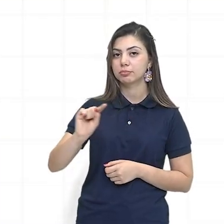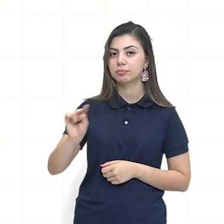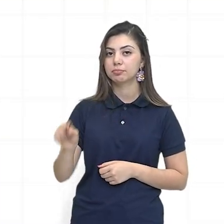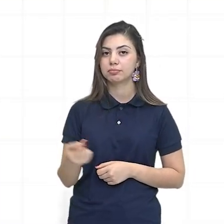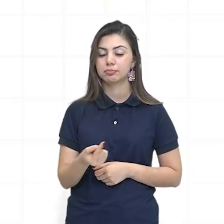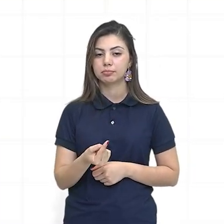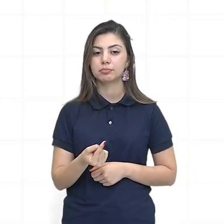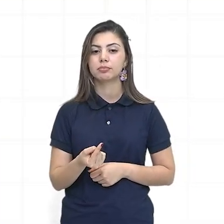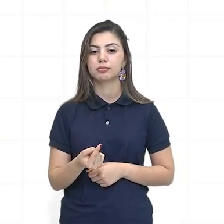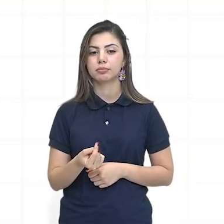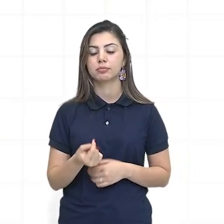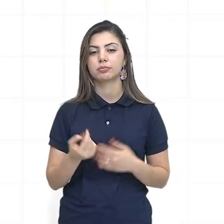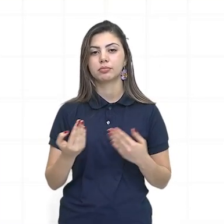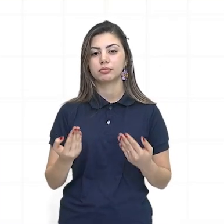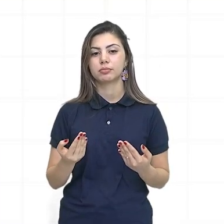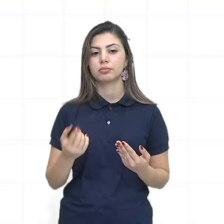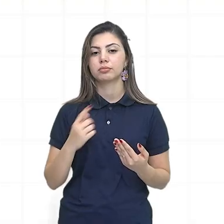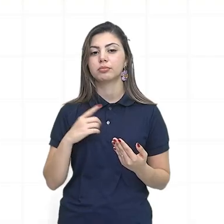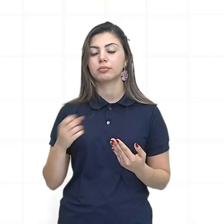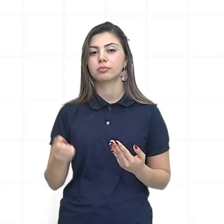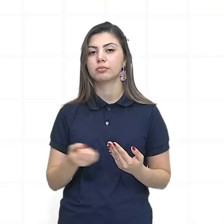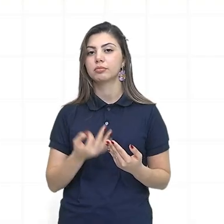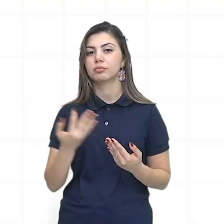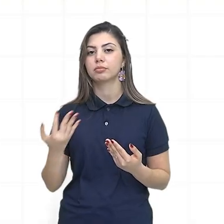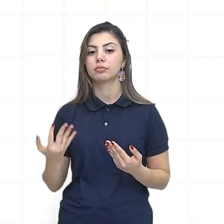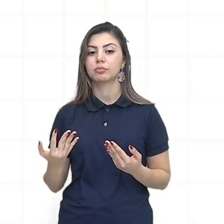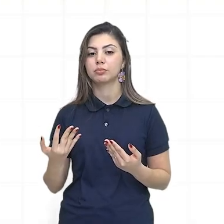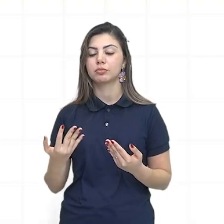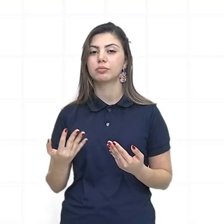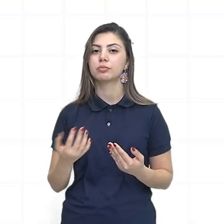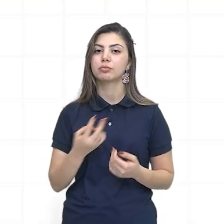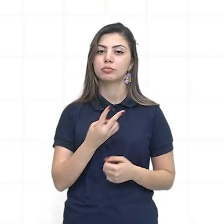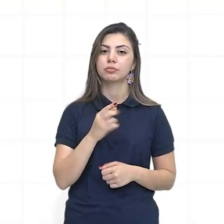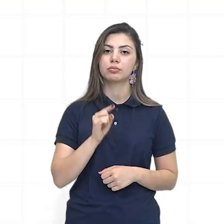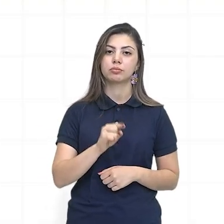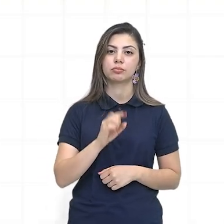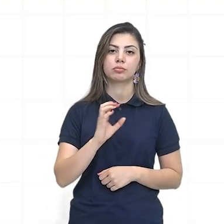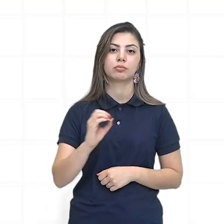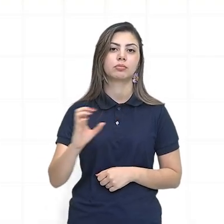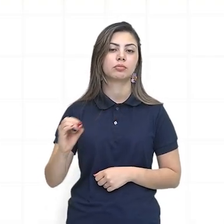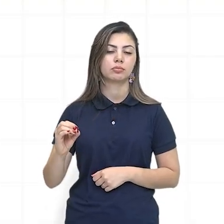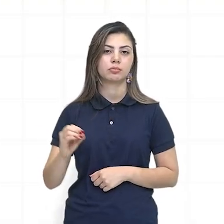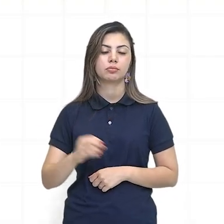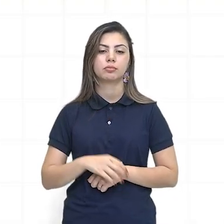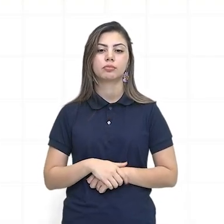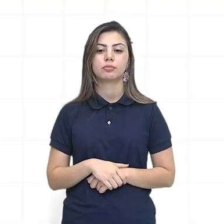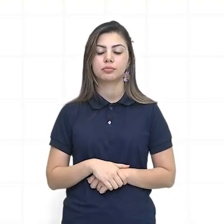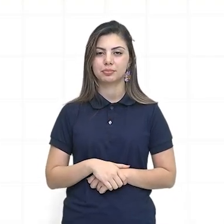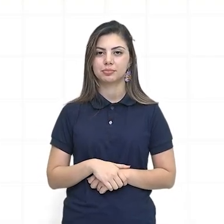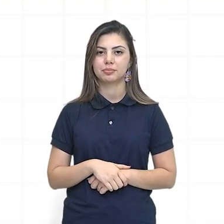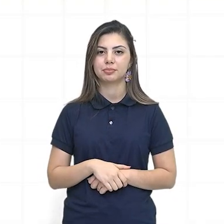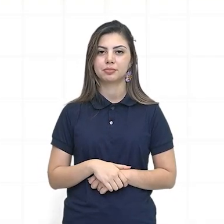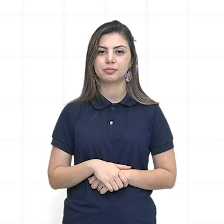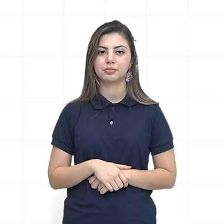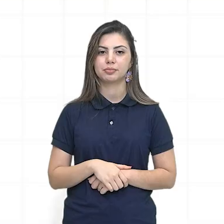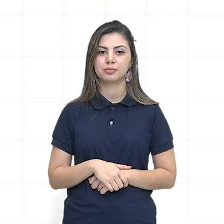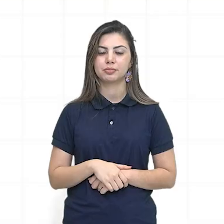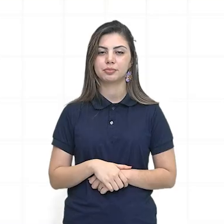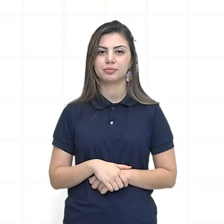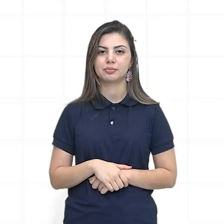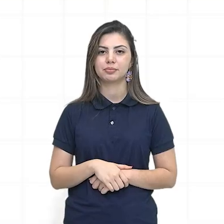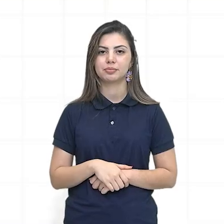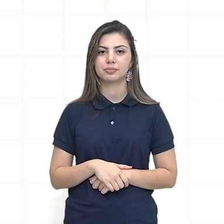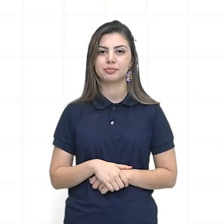de milhar, ele vai possuir quantas unidades? 2.000 unidades.